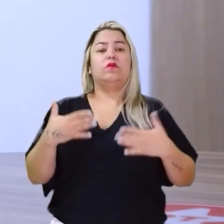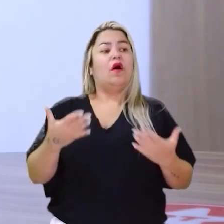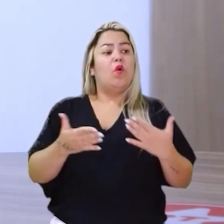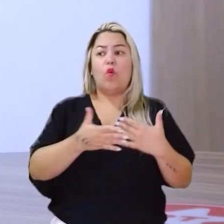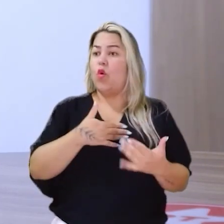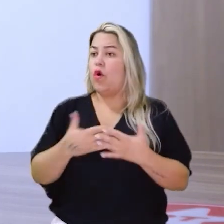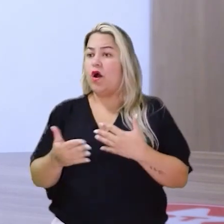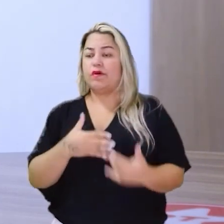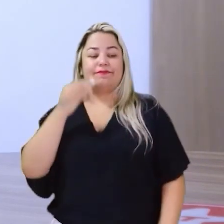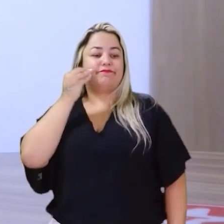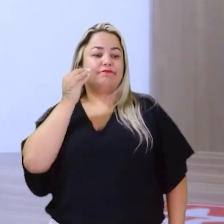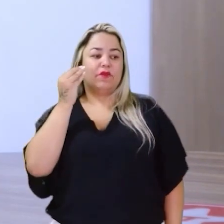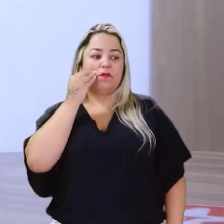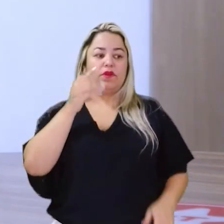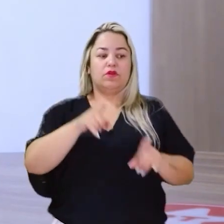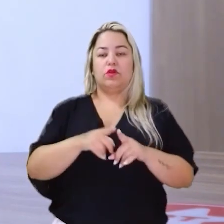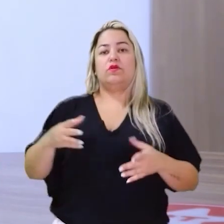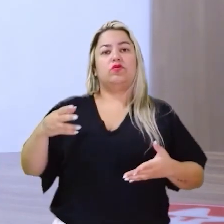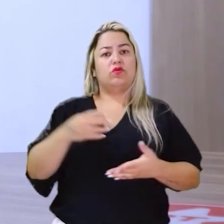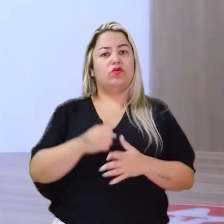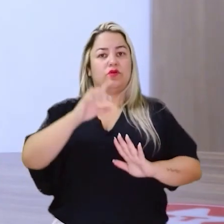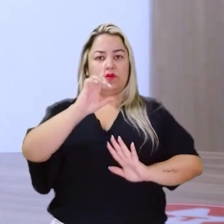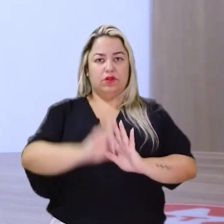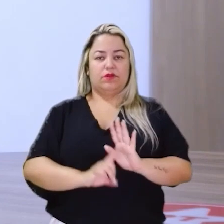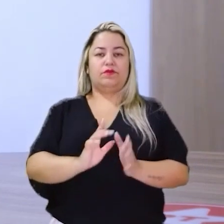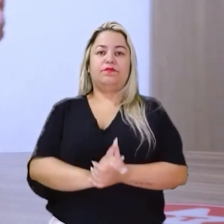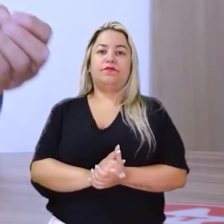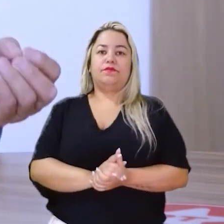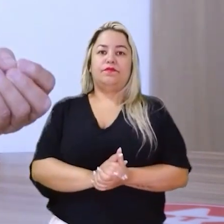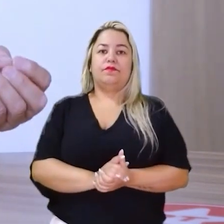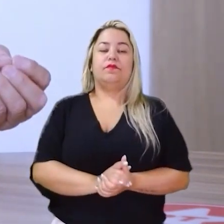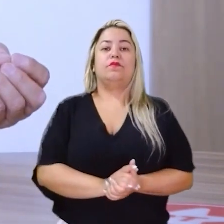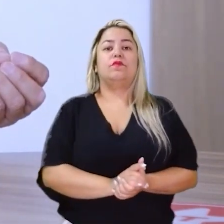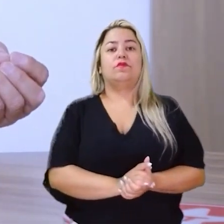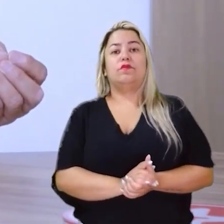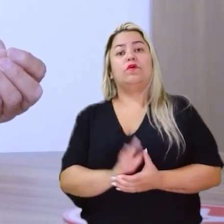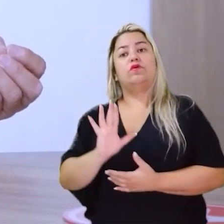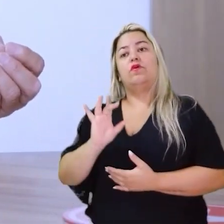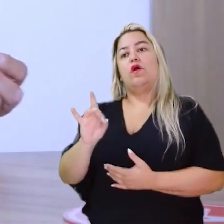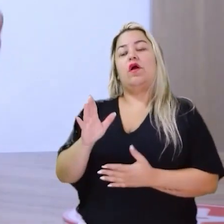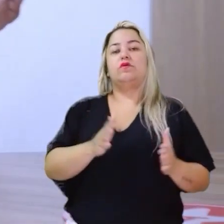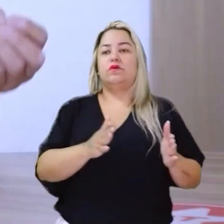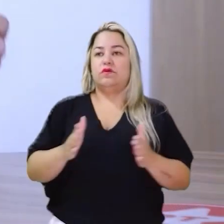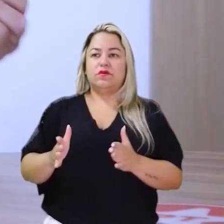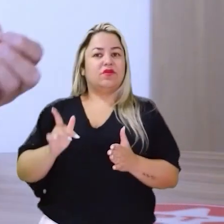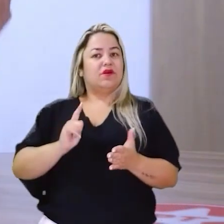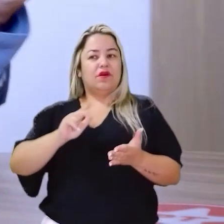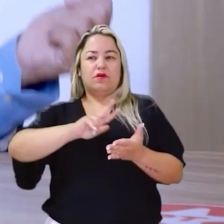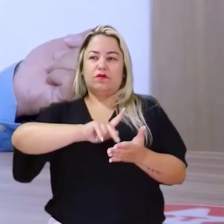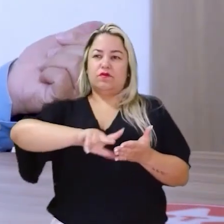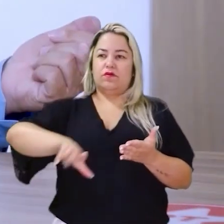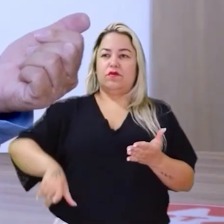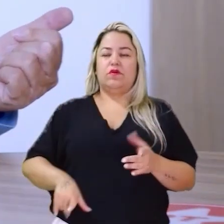contra-reformistas dos últimos anos. Então, qualquer tentativa de resgate de direitos, desse direito,